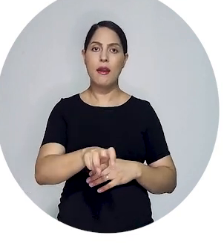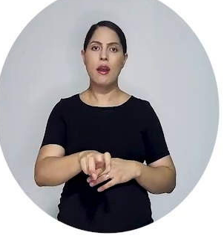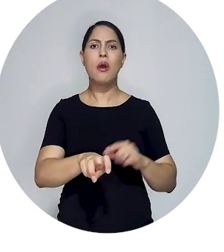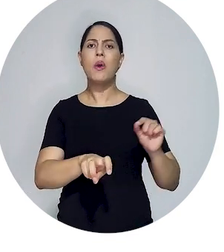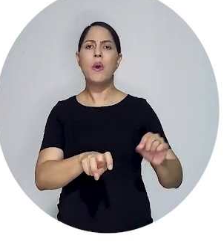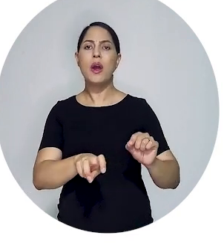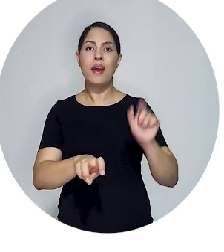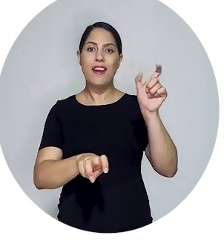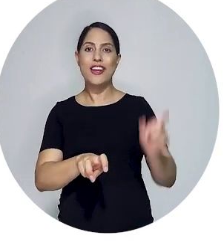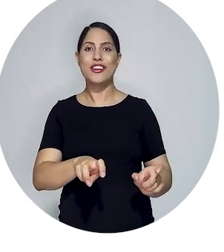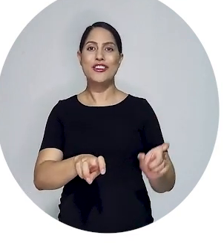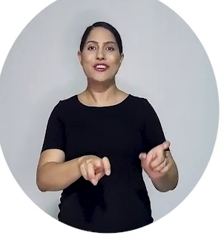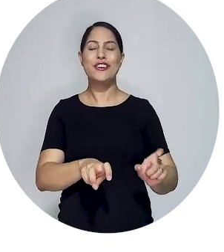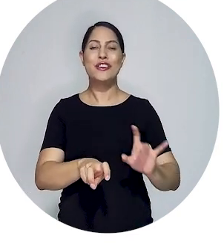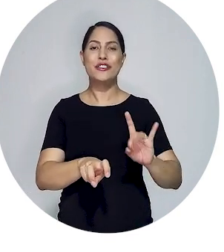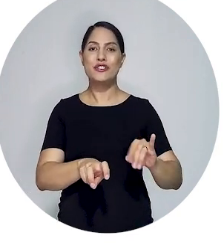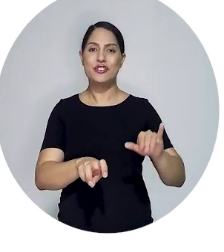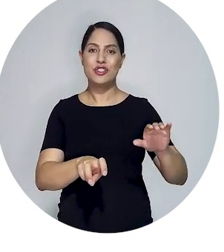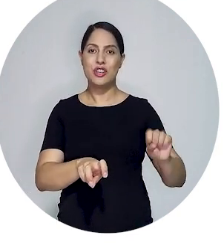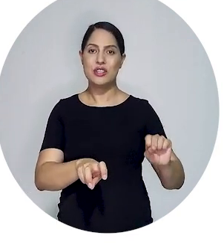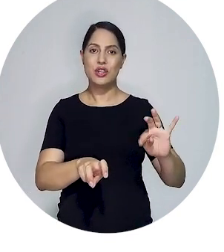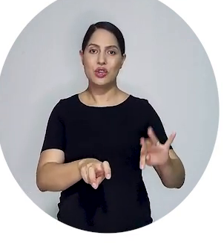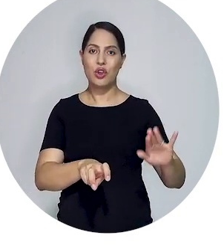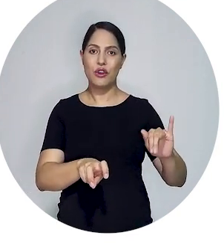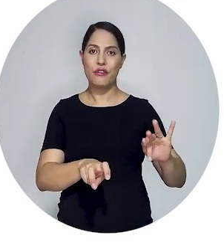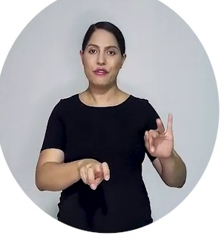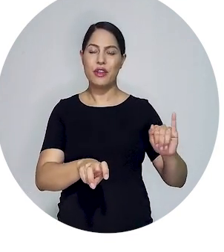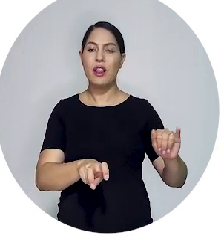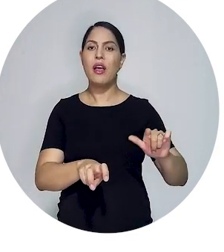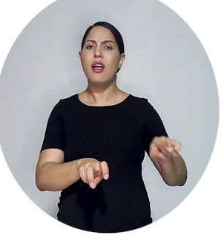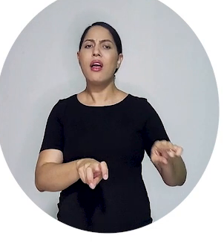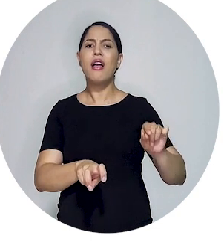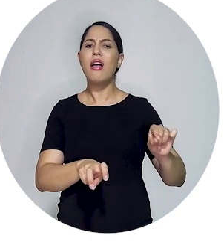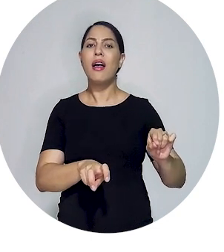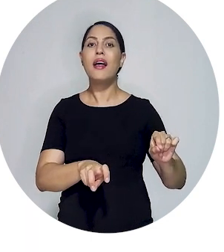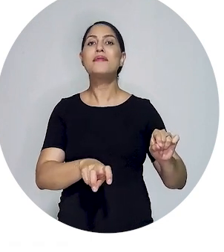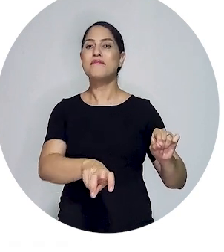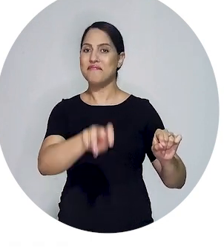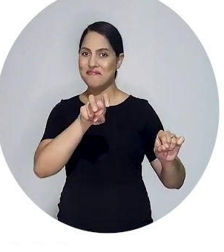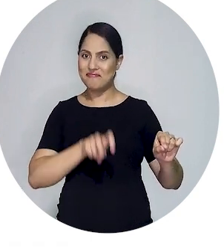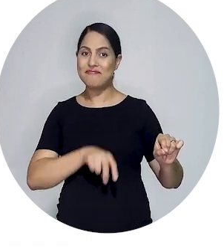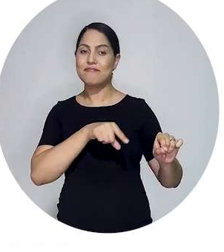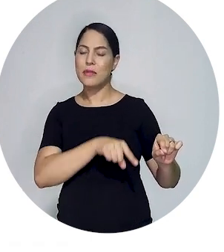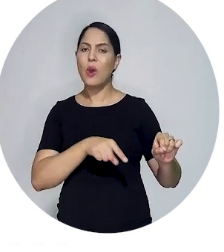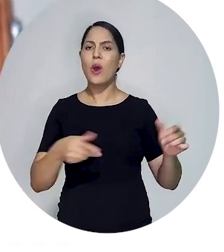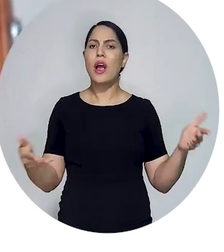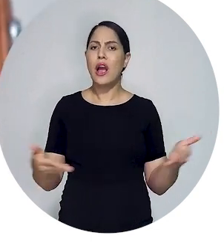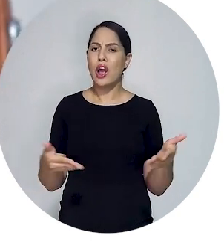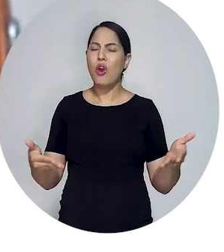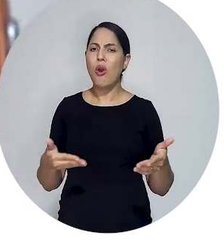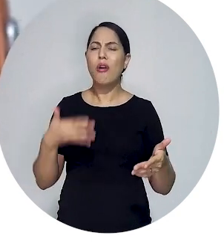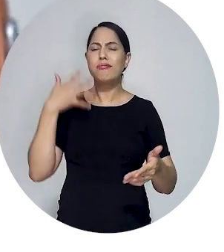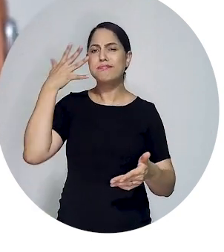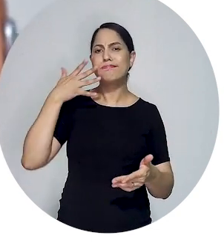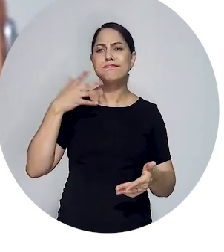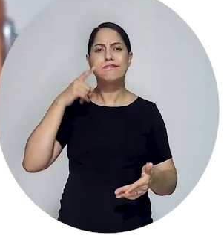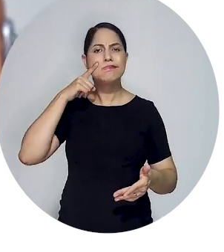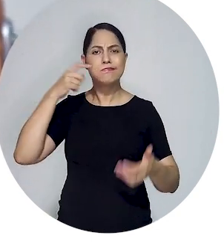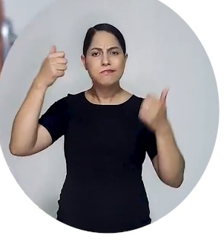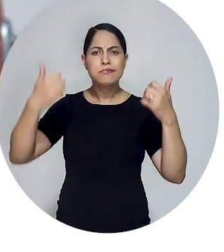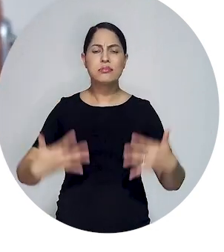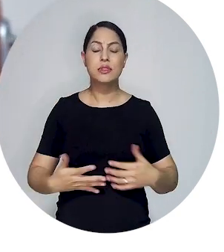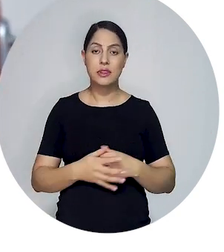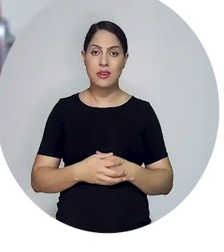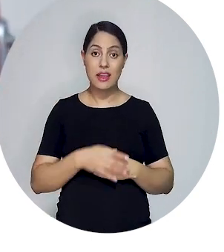solenidade de posse do ministro Dias Toffoli como ministro substituto do Tribunal Superior Eleitoral. Segundo Simonetti, abre aspas, o